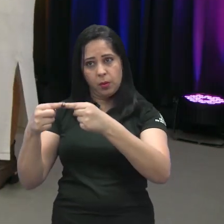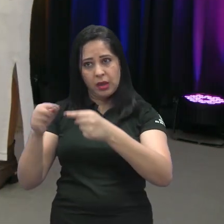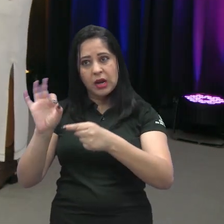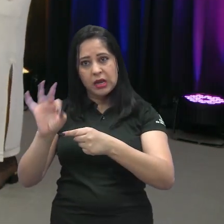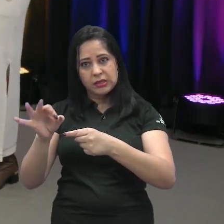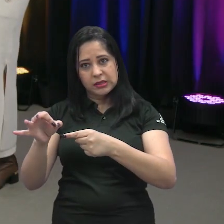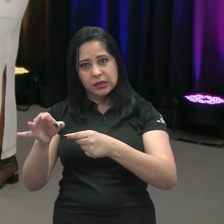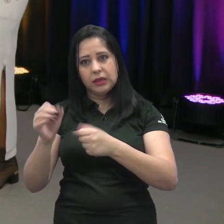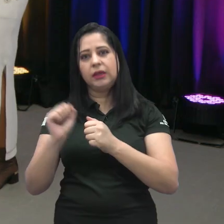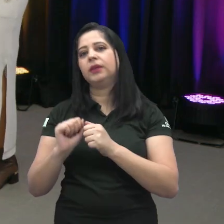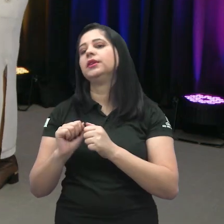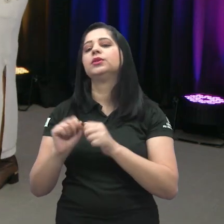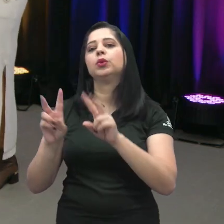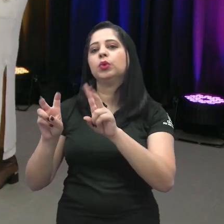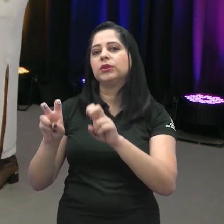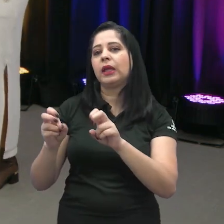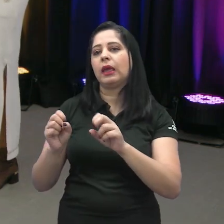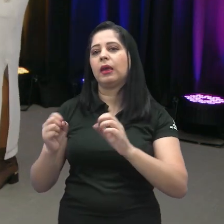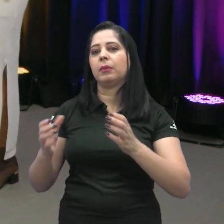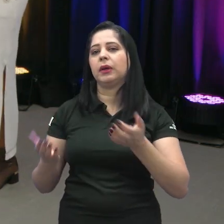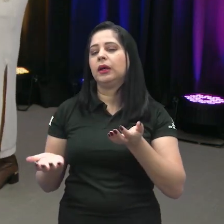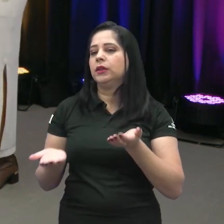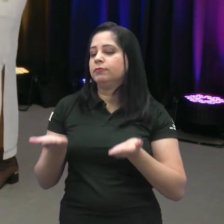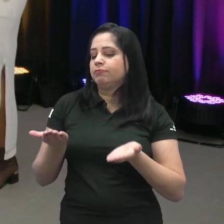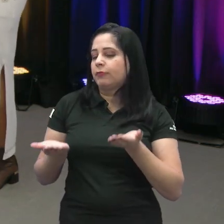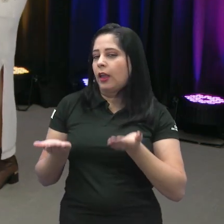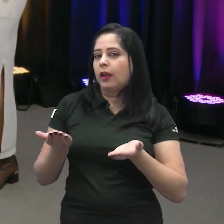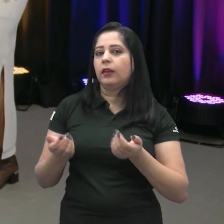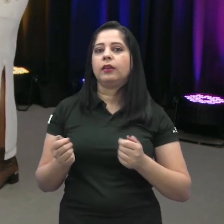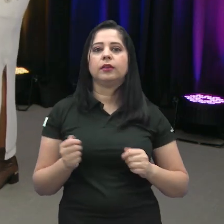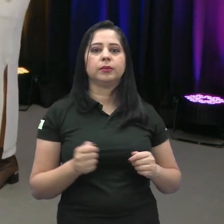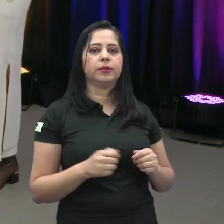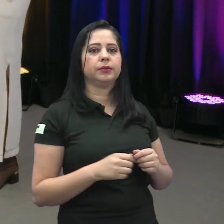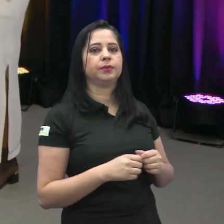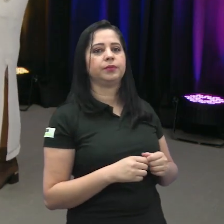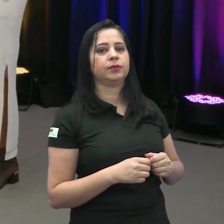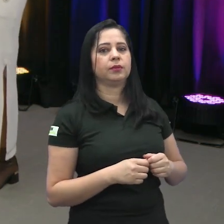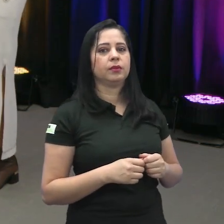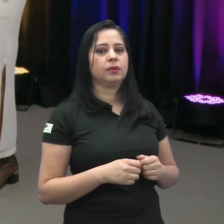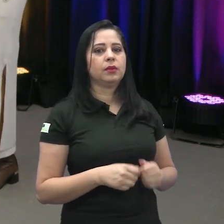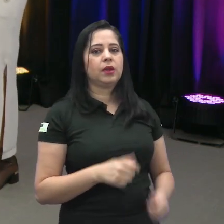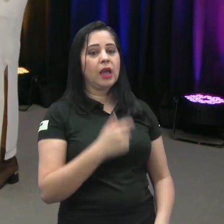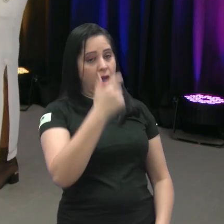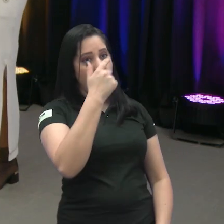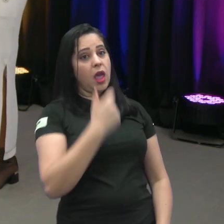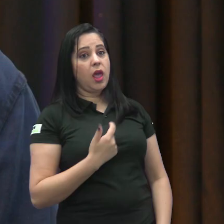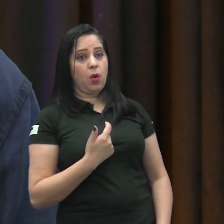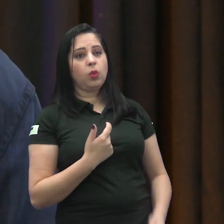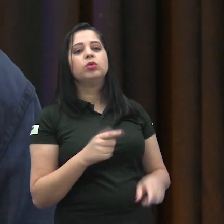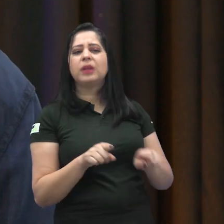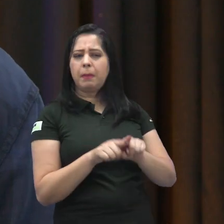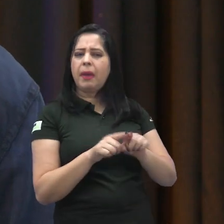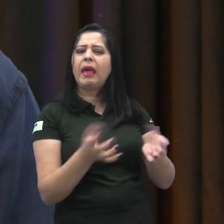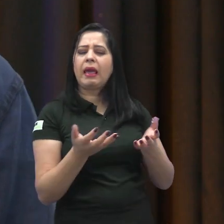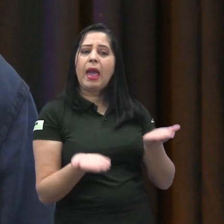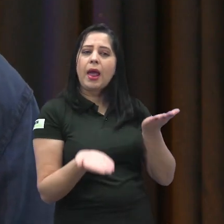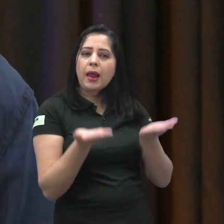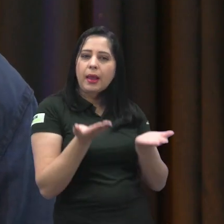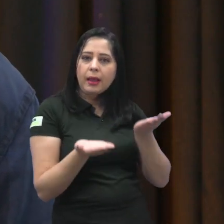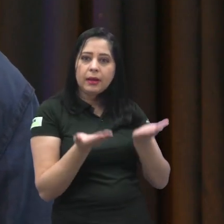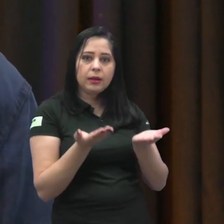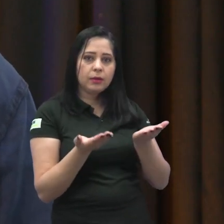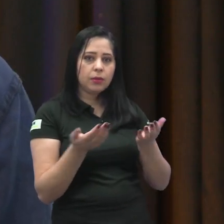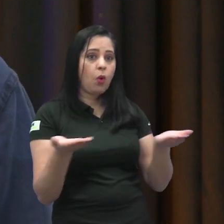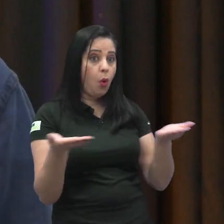equilíbrio integral, esse desenvolvimento da energia, do equilíbrio yin yang. Eu acho que eu, como muitas pessoas, também busca isso,